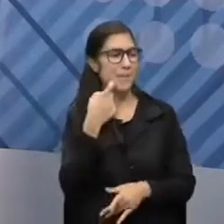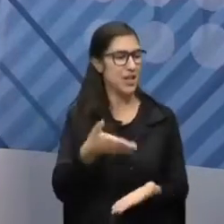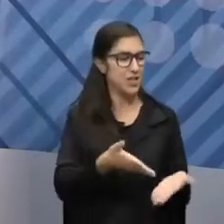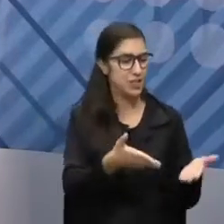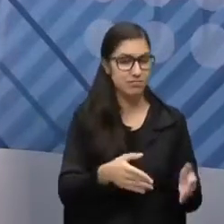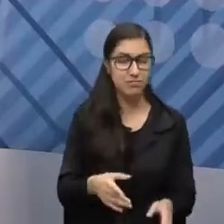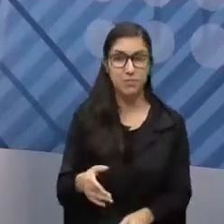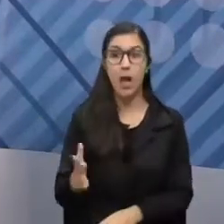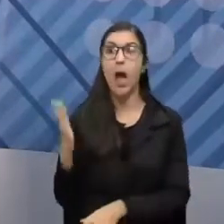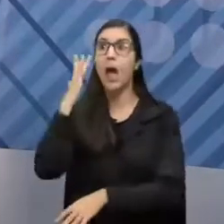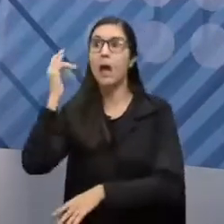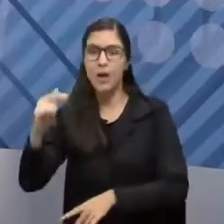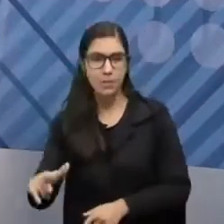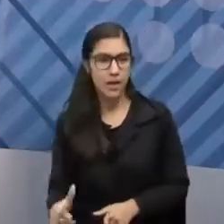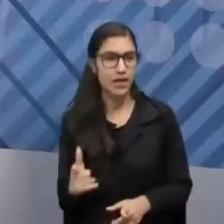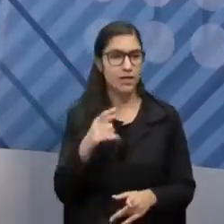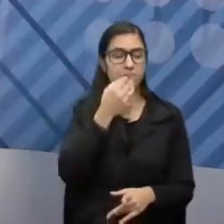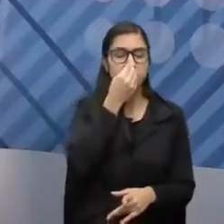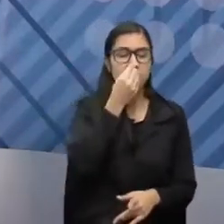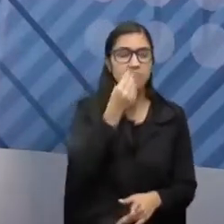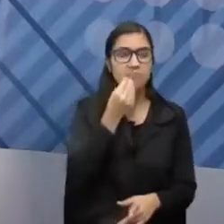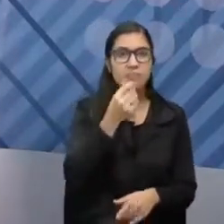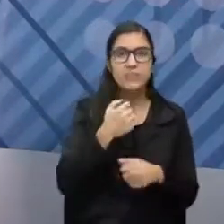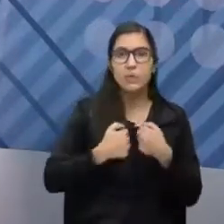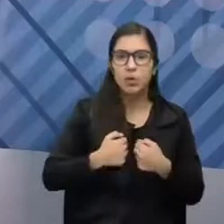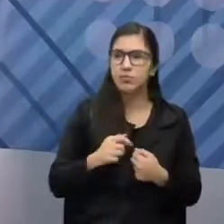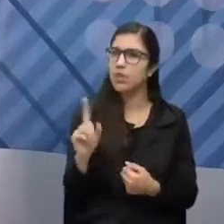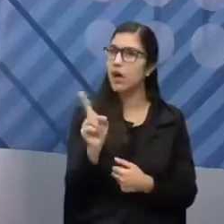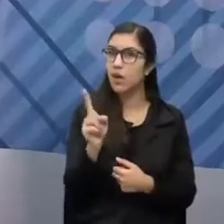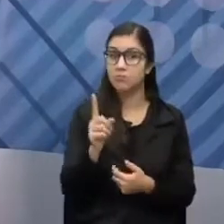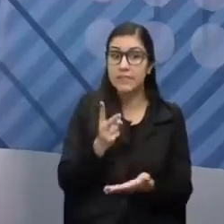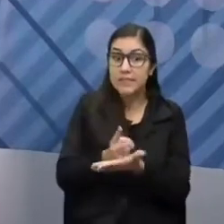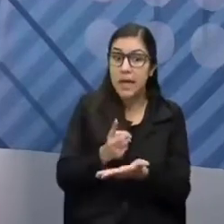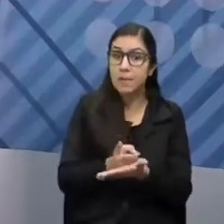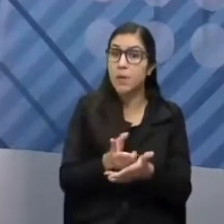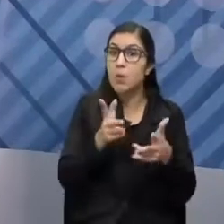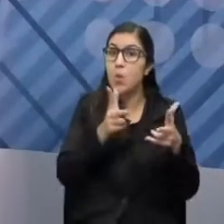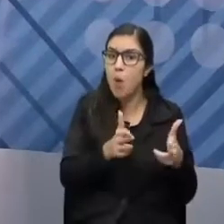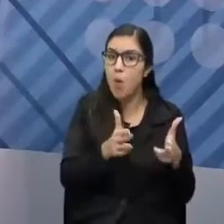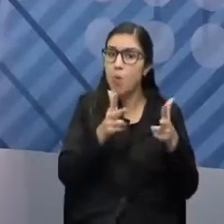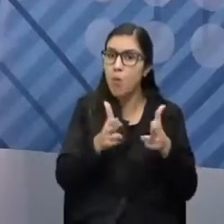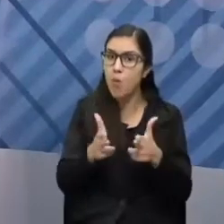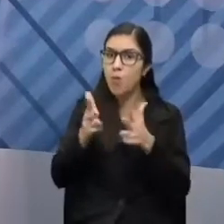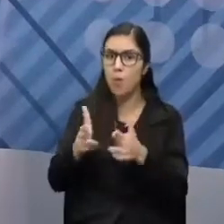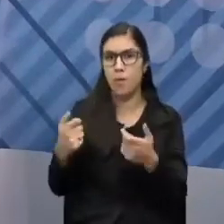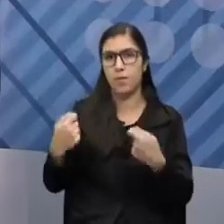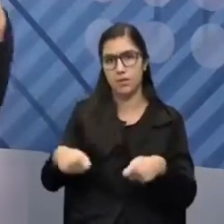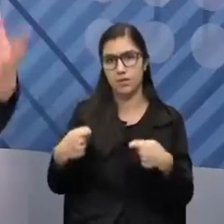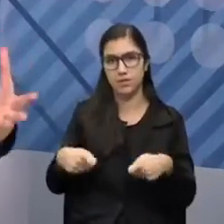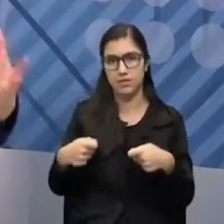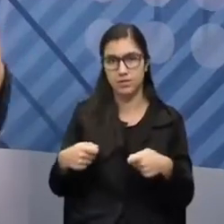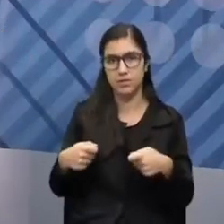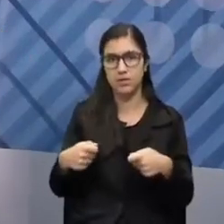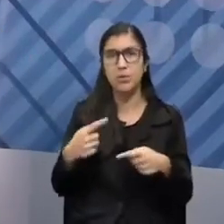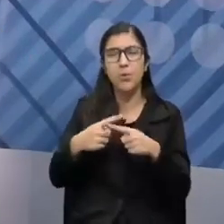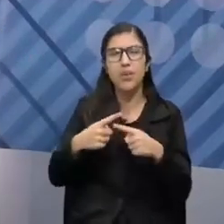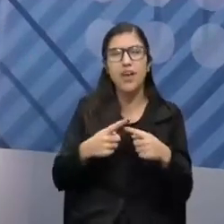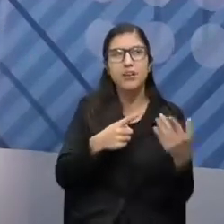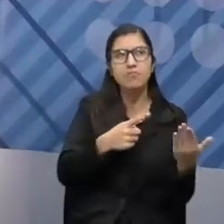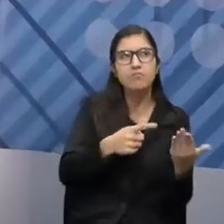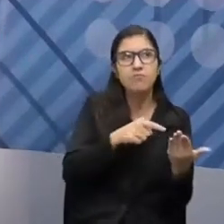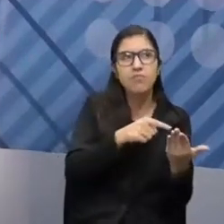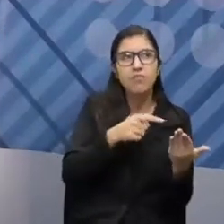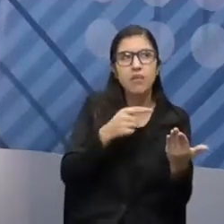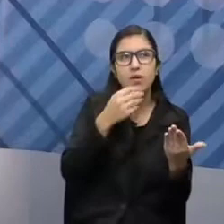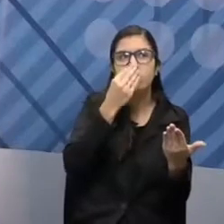sabonete. Não. Sabonete vai ser sempre sabonete, porque senão ela não conecta a pista à ação que vai